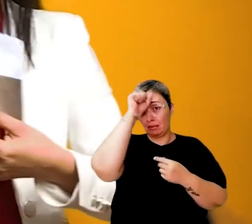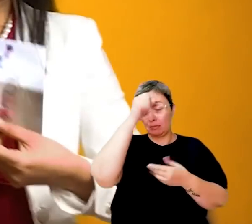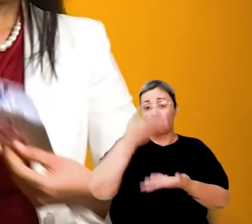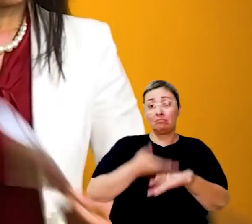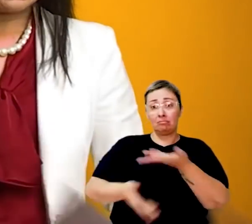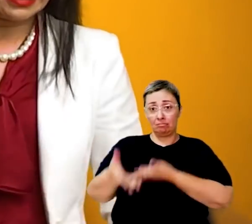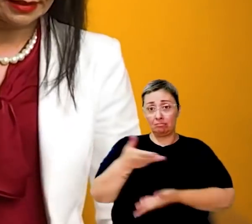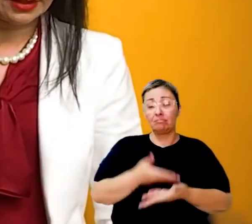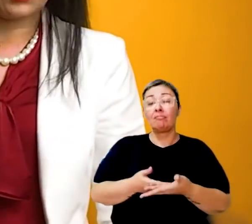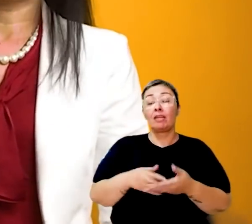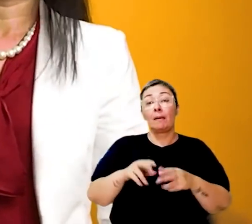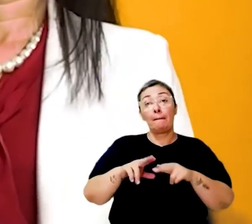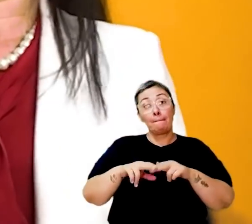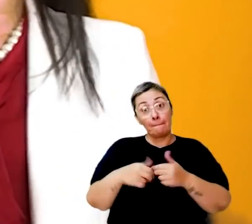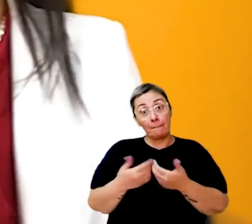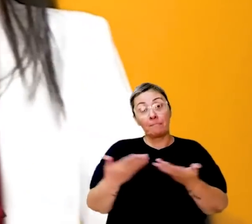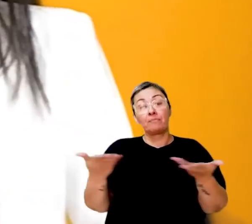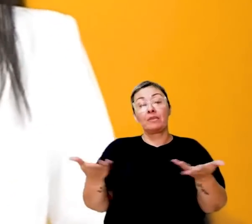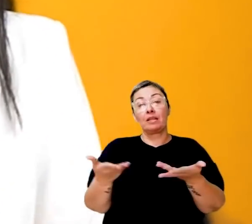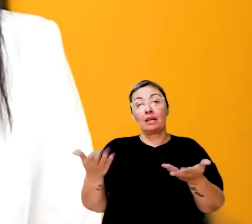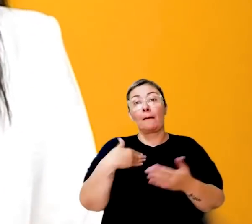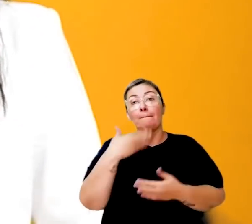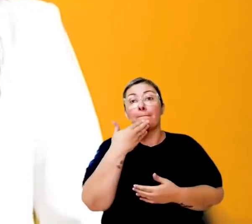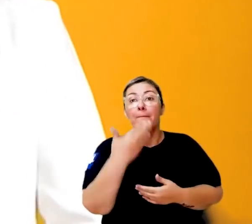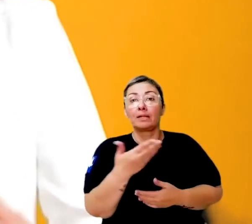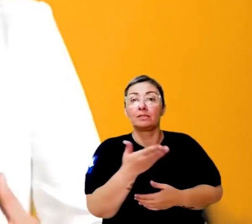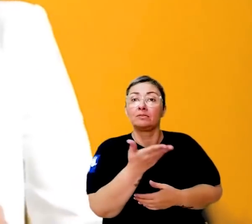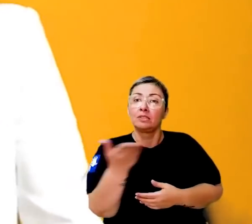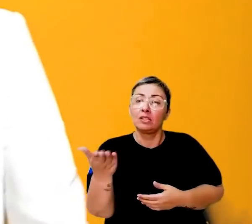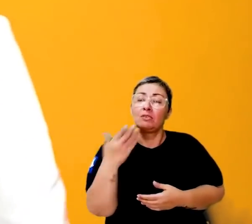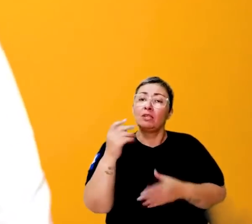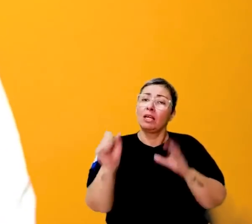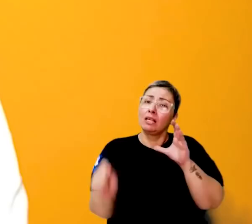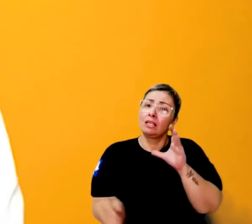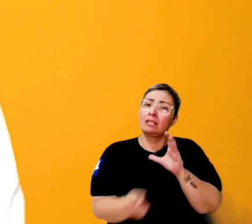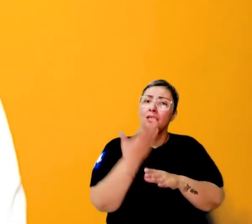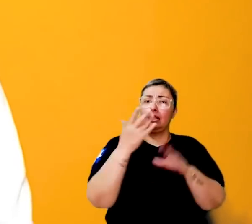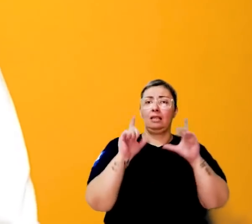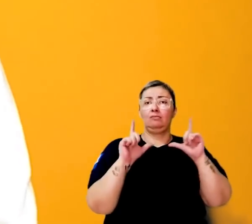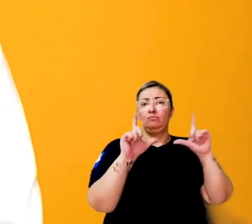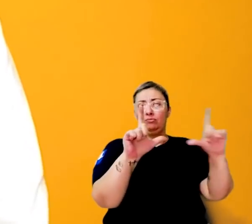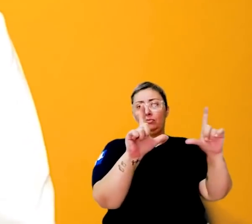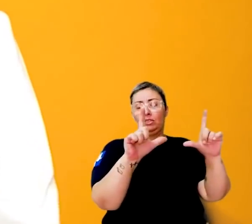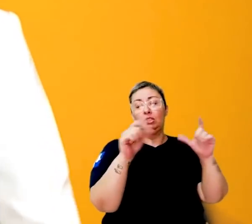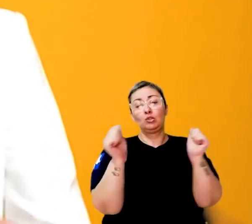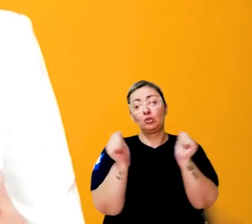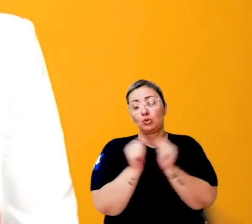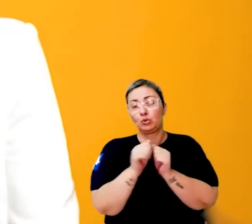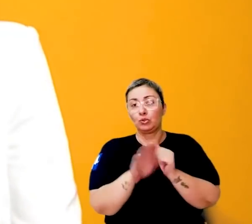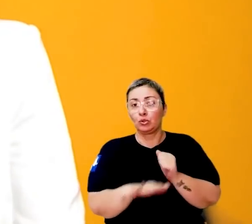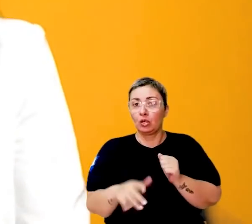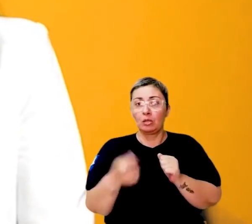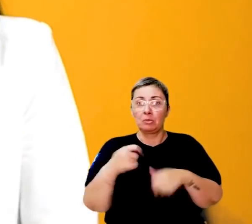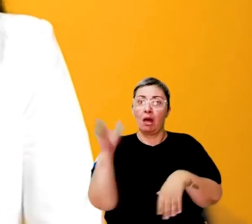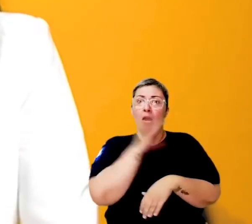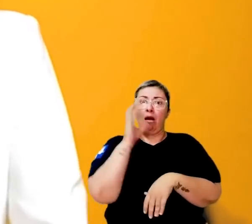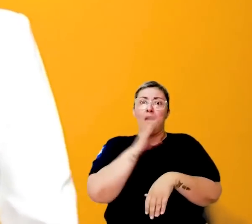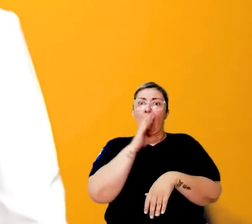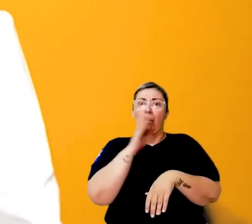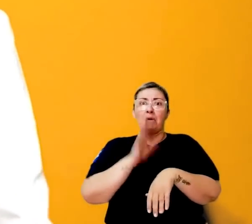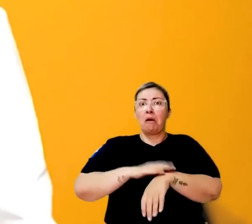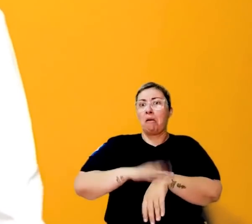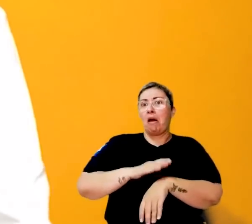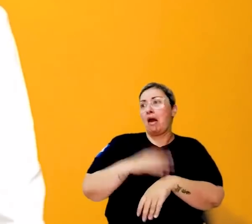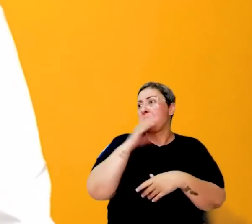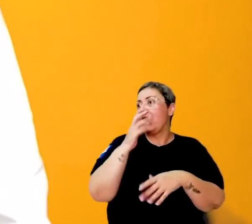ela. Então, eu peço a vocês que criem esse quadro com essa criança e sem pressa. Eu